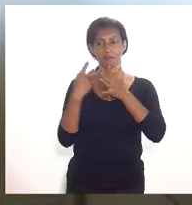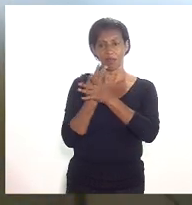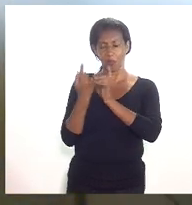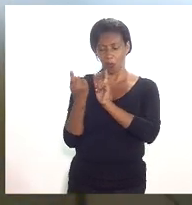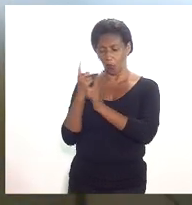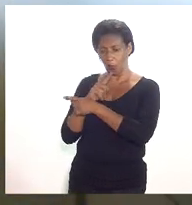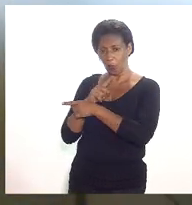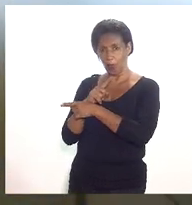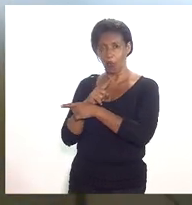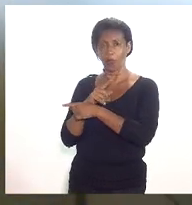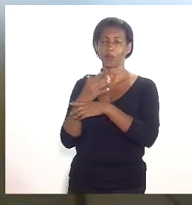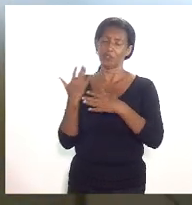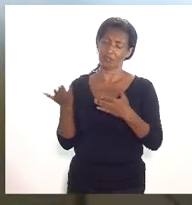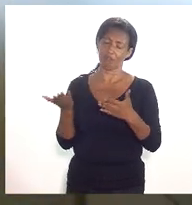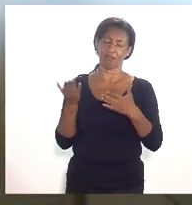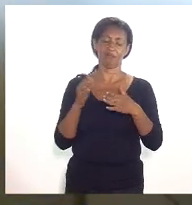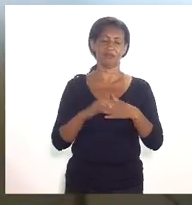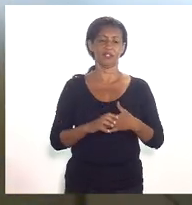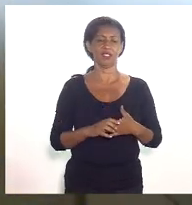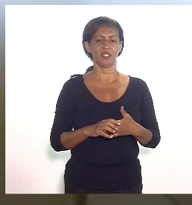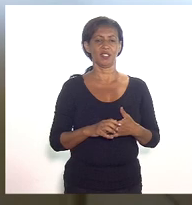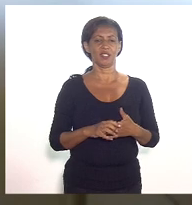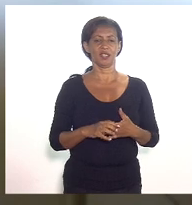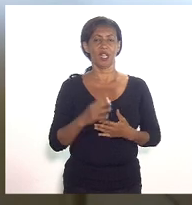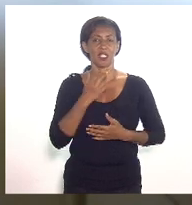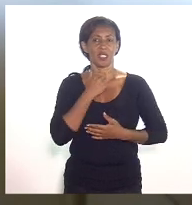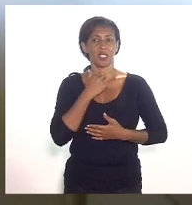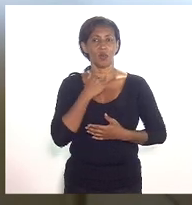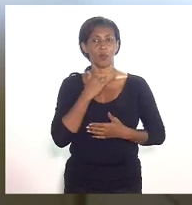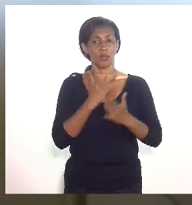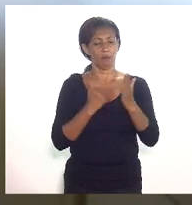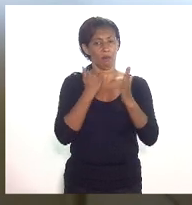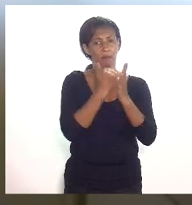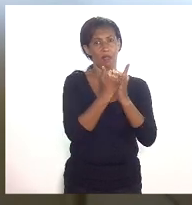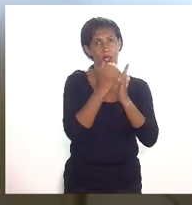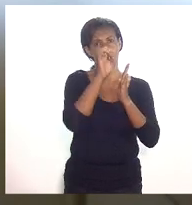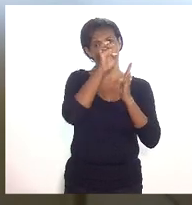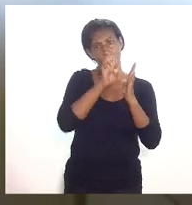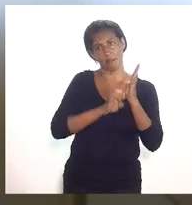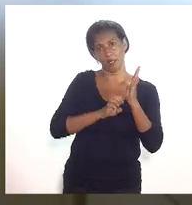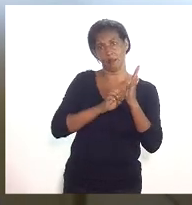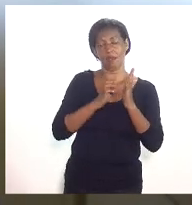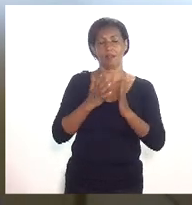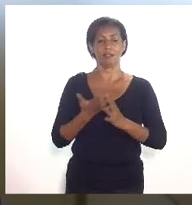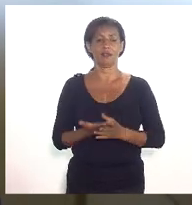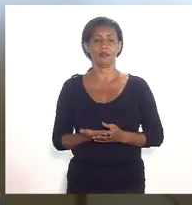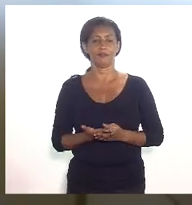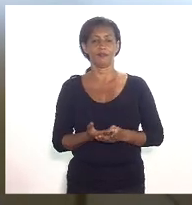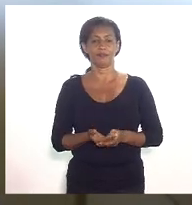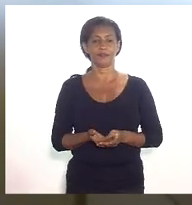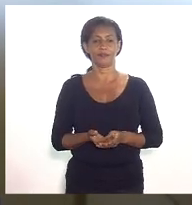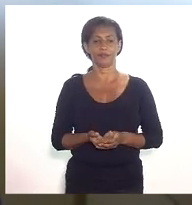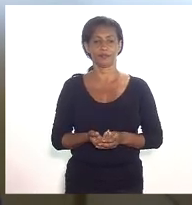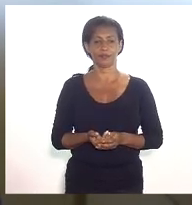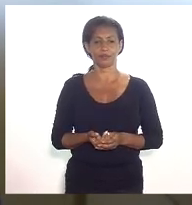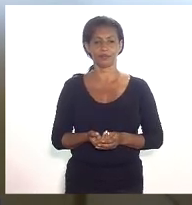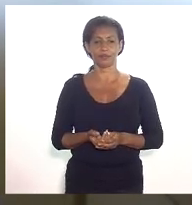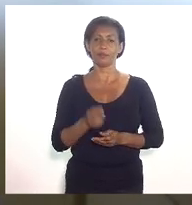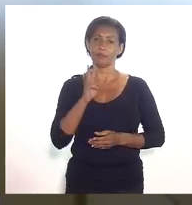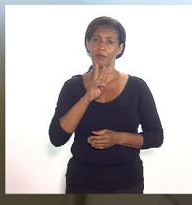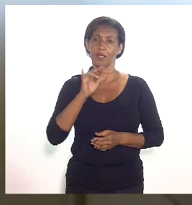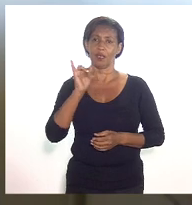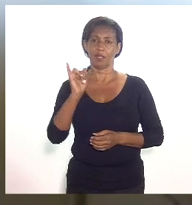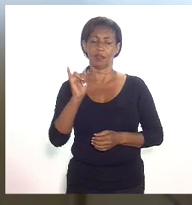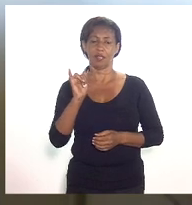partir da gente não poder mais emendar, não está nascendo nenhum substitutivo, né? Vai ter que